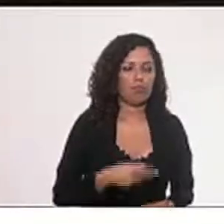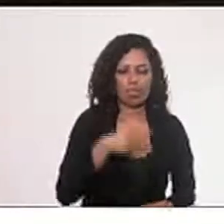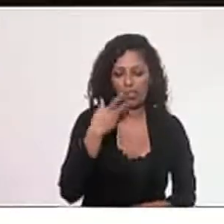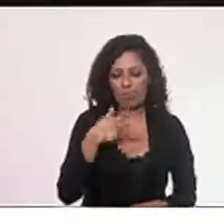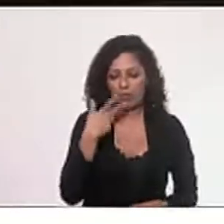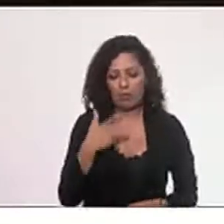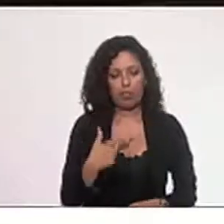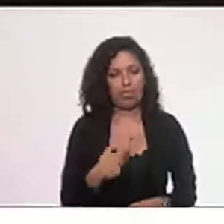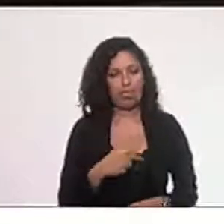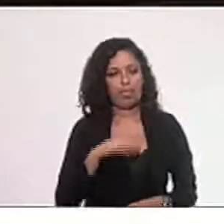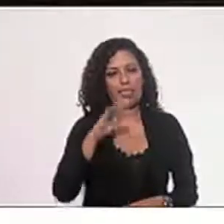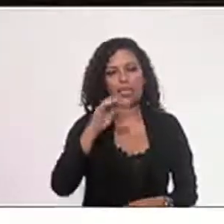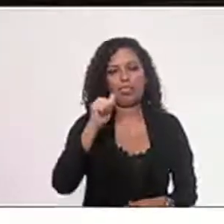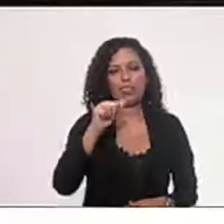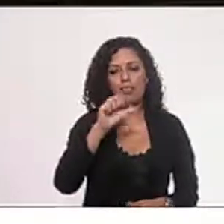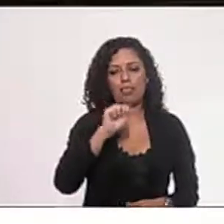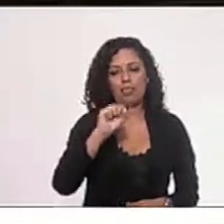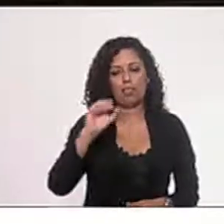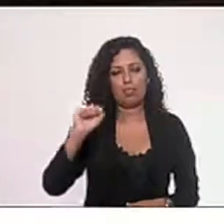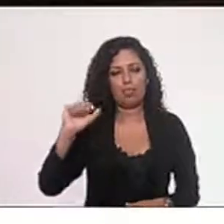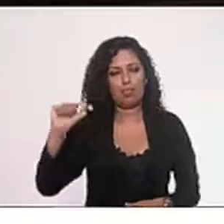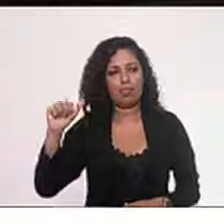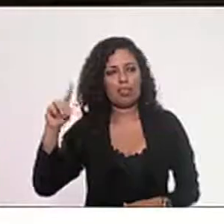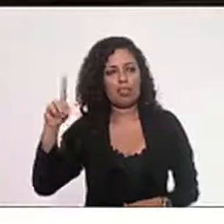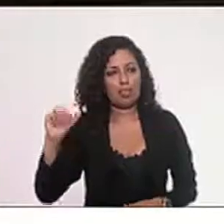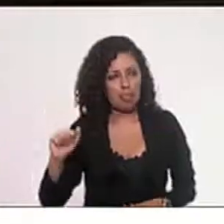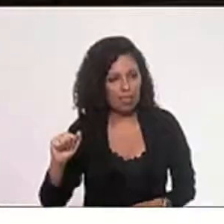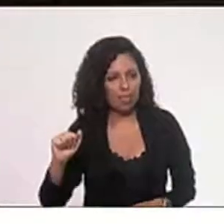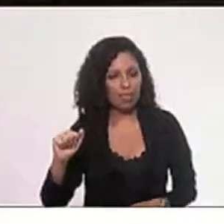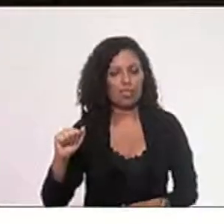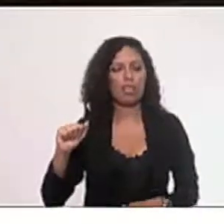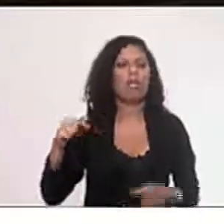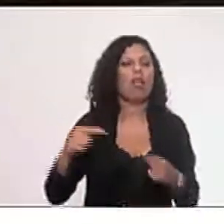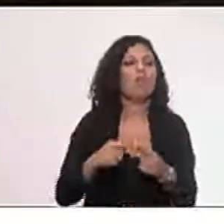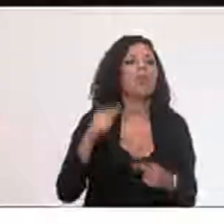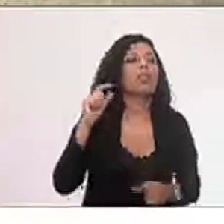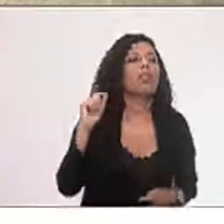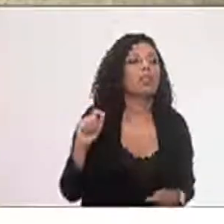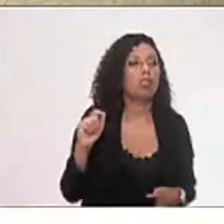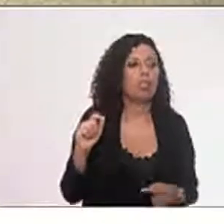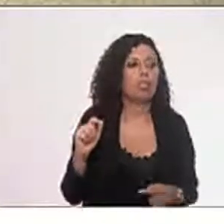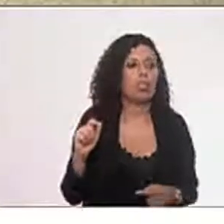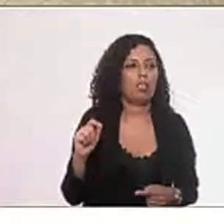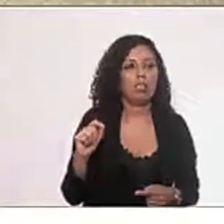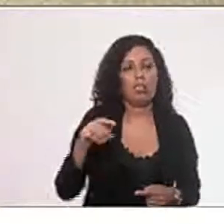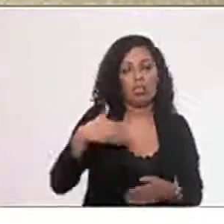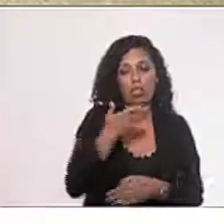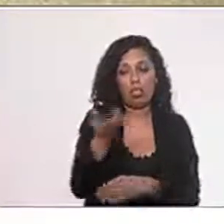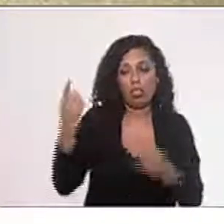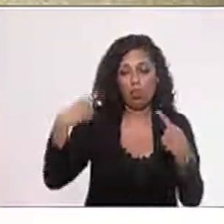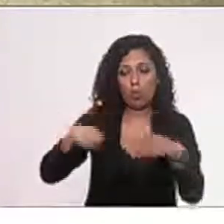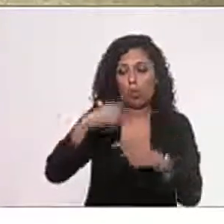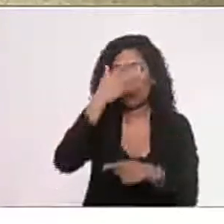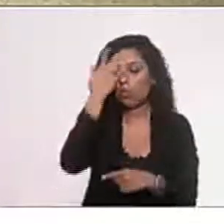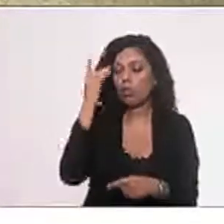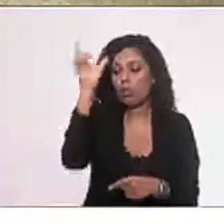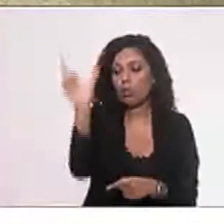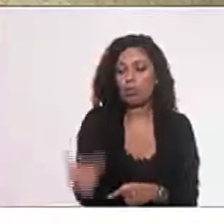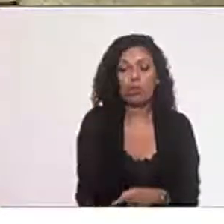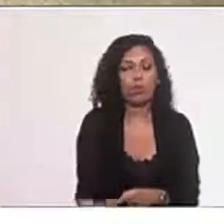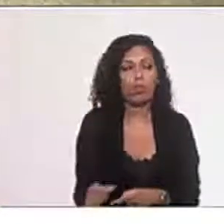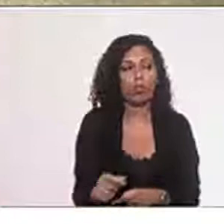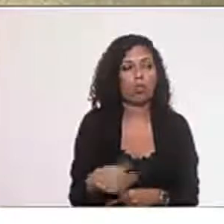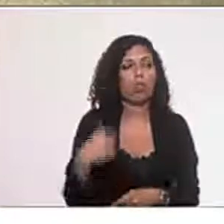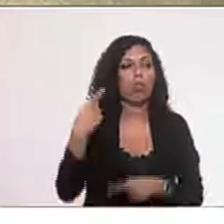caçada empreendida não só de de maneira simbólica mas de fato há pessoas que vivem em favelas